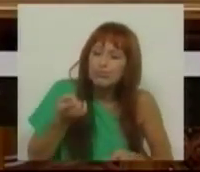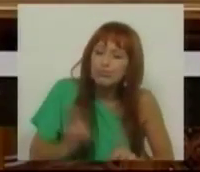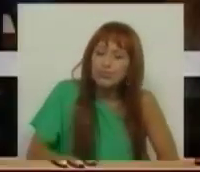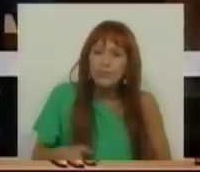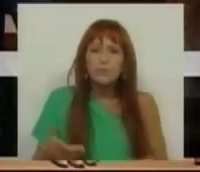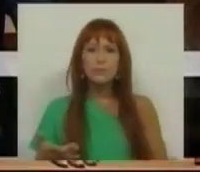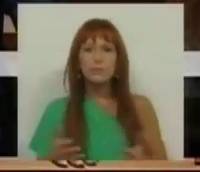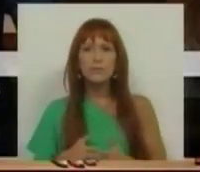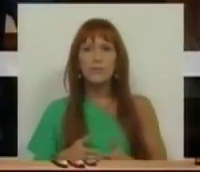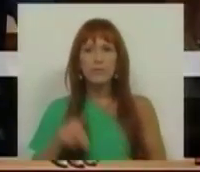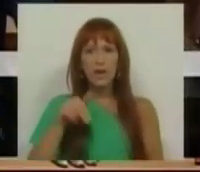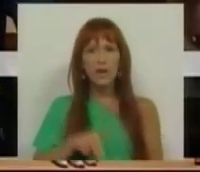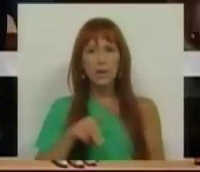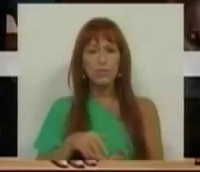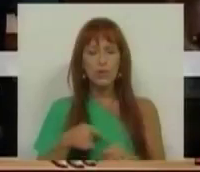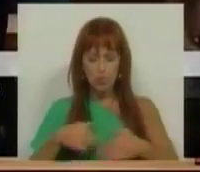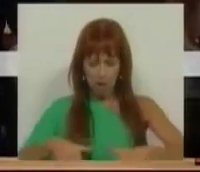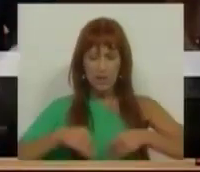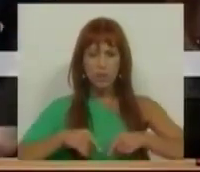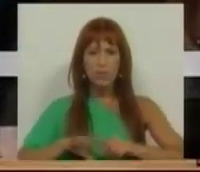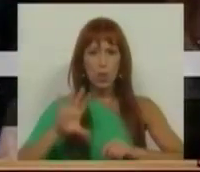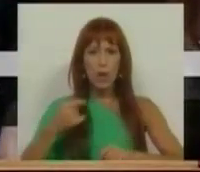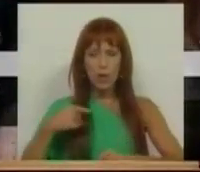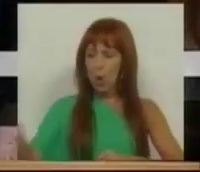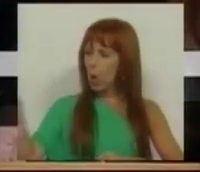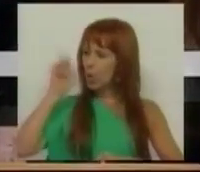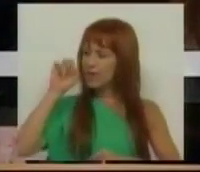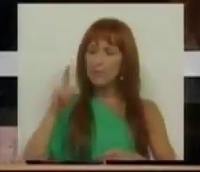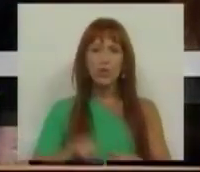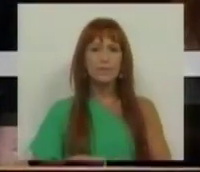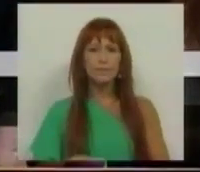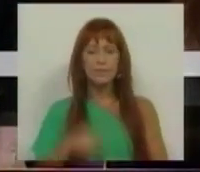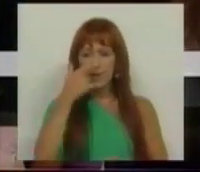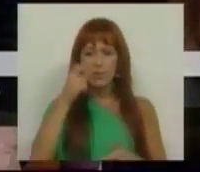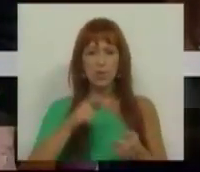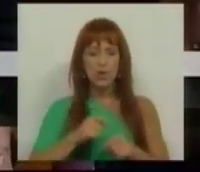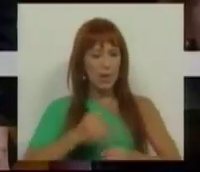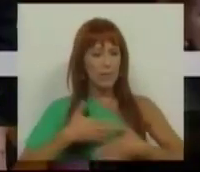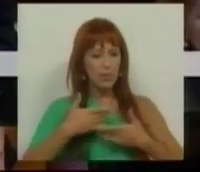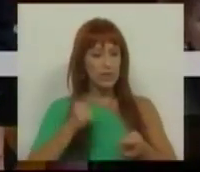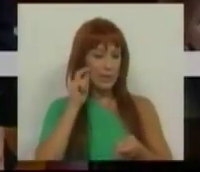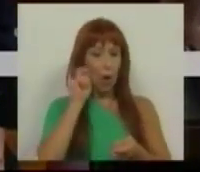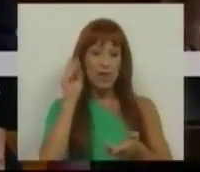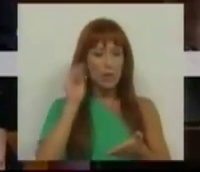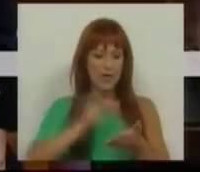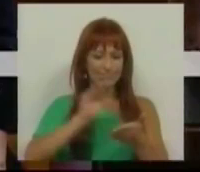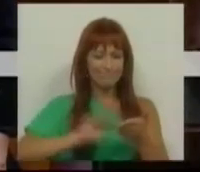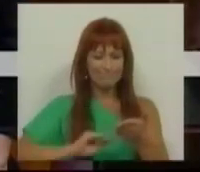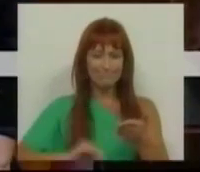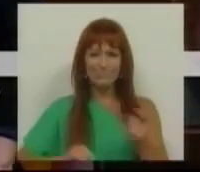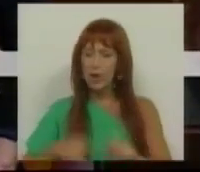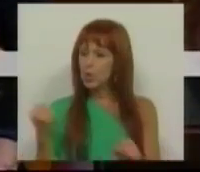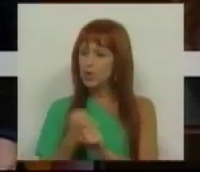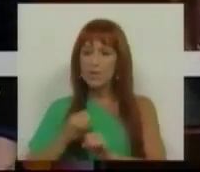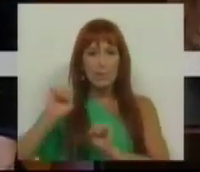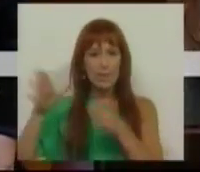reiterar a posição que assumimos quando ouvimos os peticionários e as peticionárias no âmbito dos